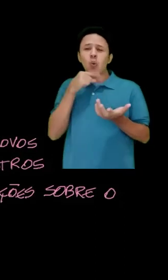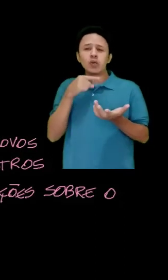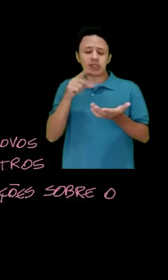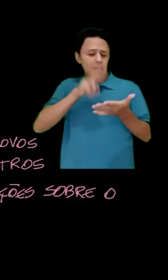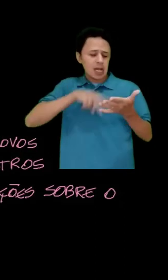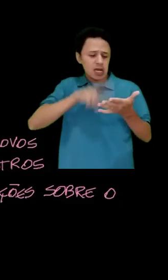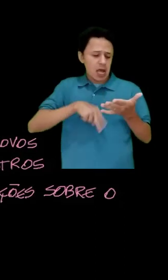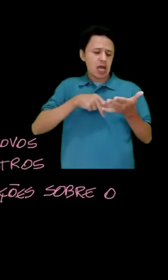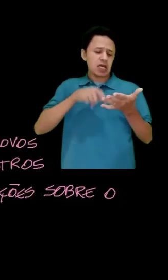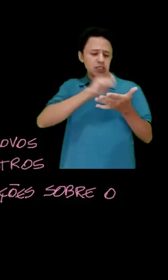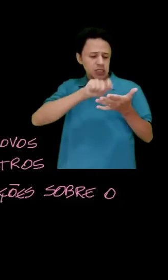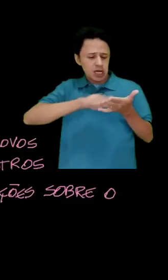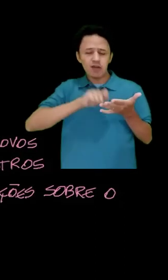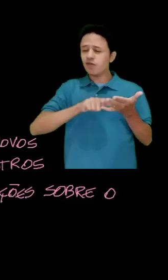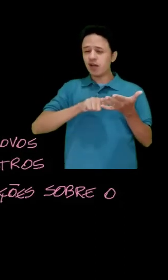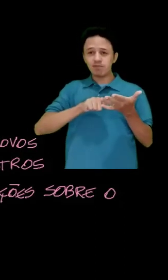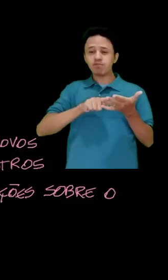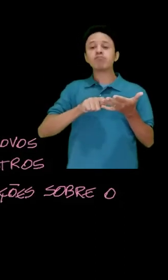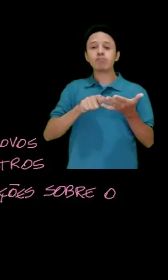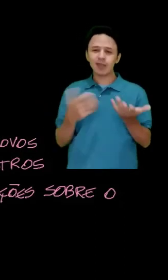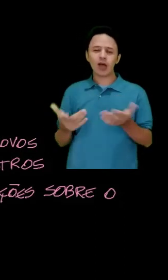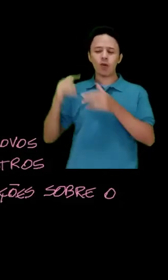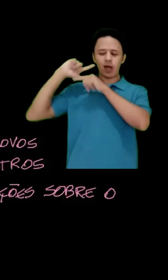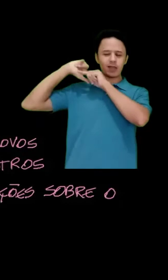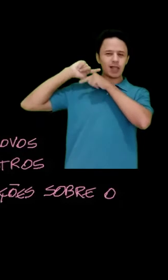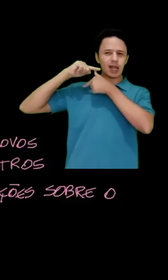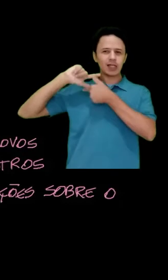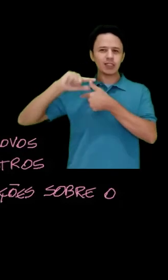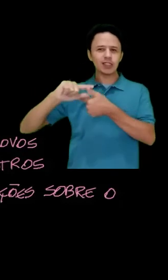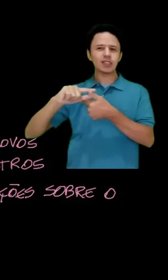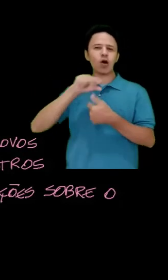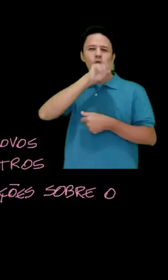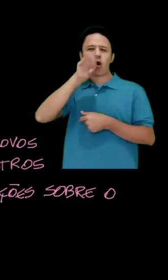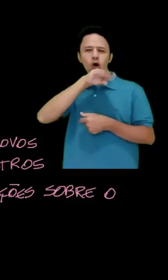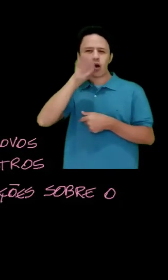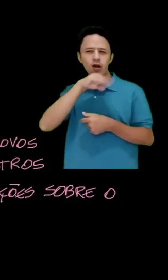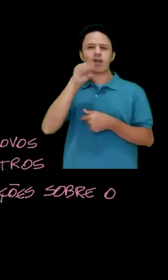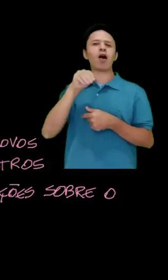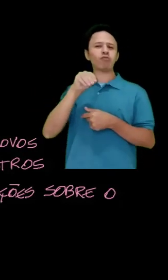saber ler e escrever vastamente. Assim, a tradição oral era muito